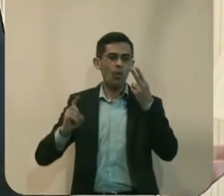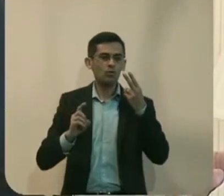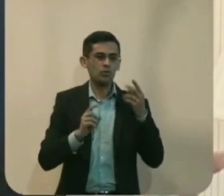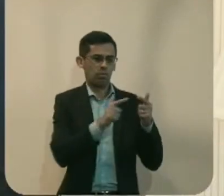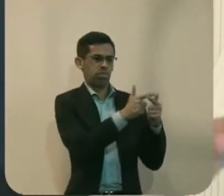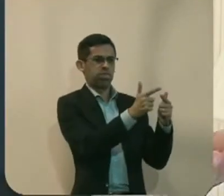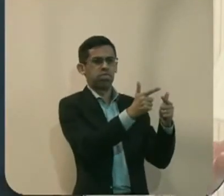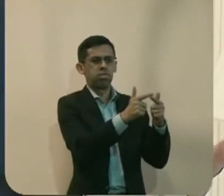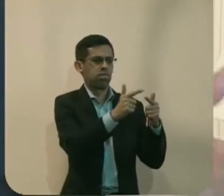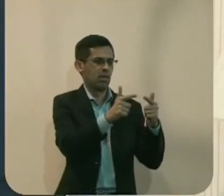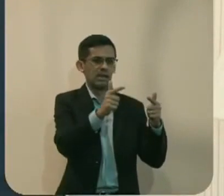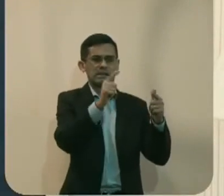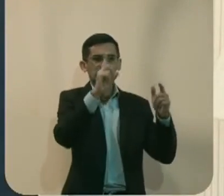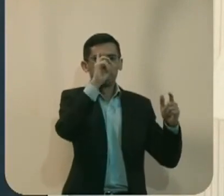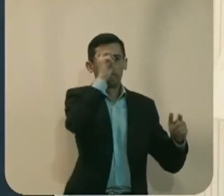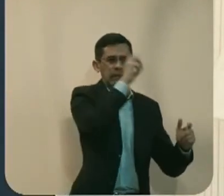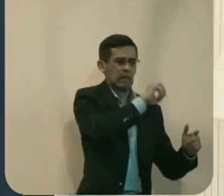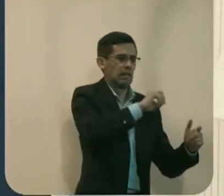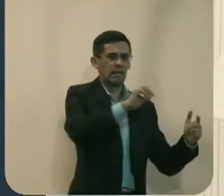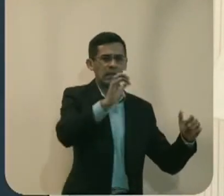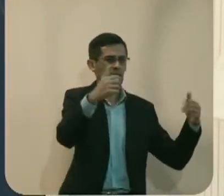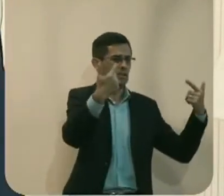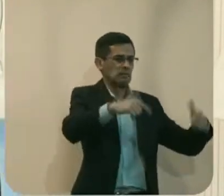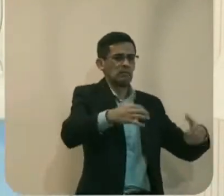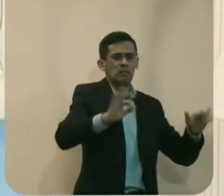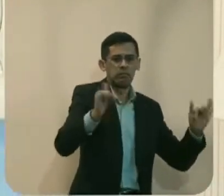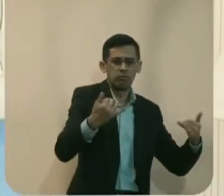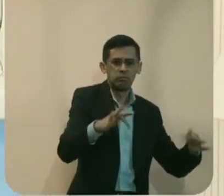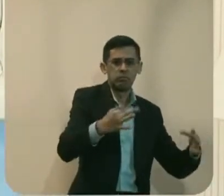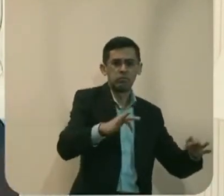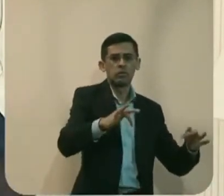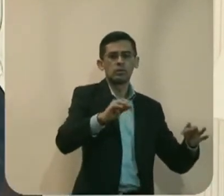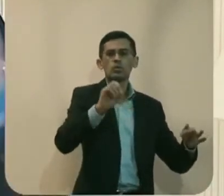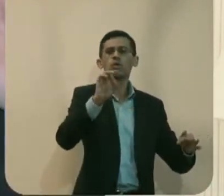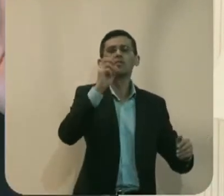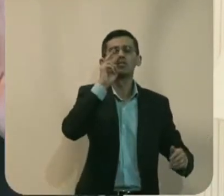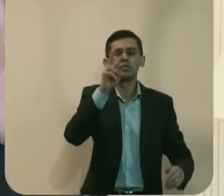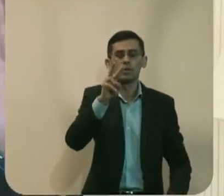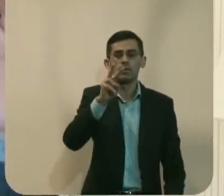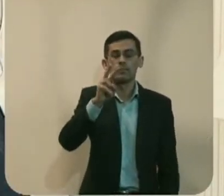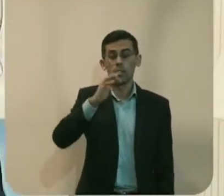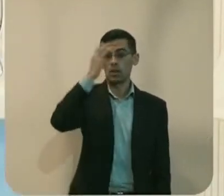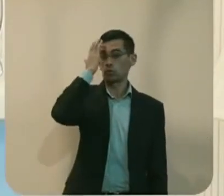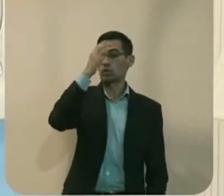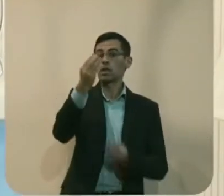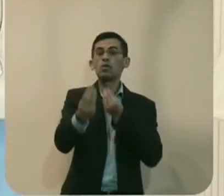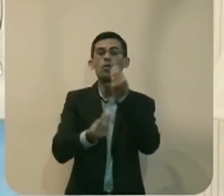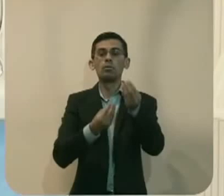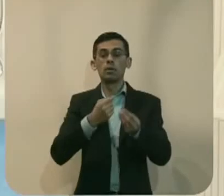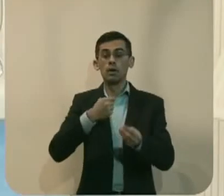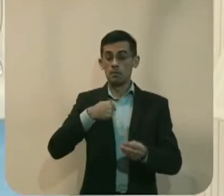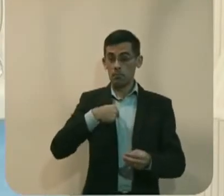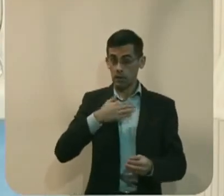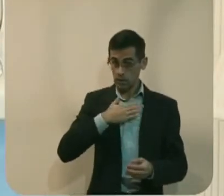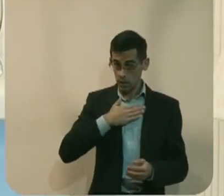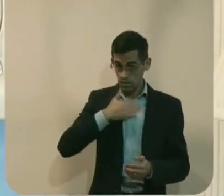as tragédias e desgraças da sua história? Eu não sei como, mas sabe o que eu